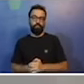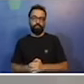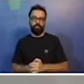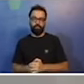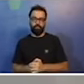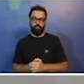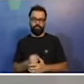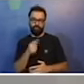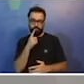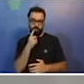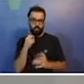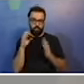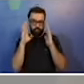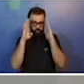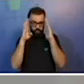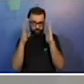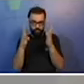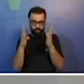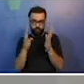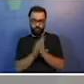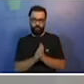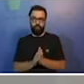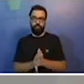aula. Prestem bastante atenção.